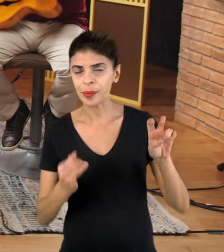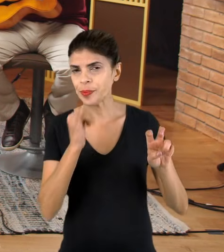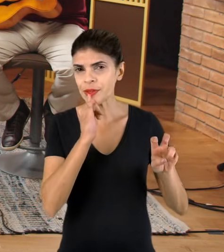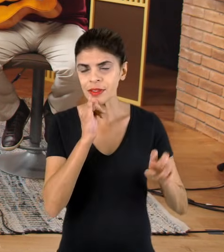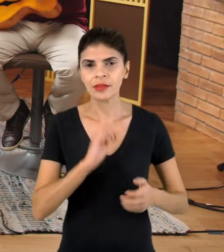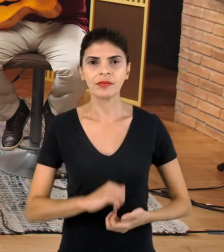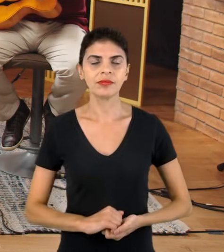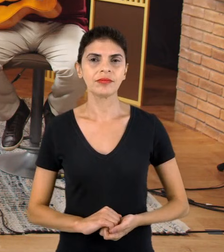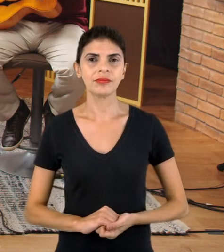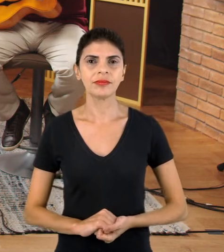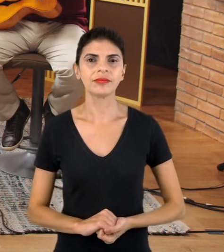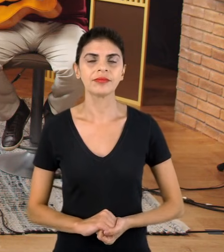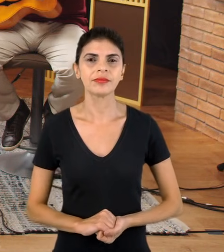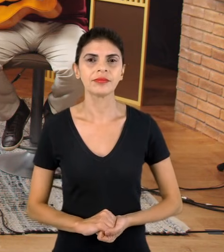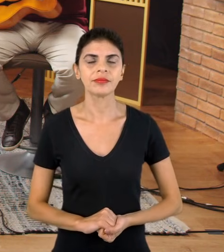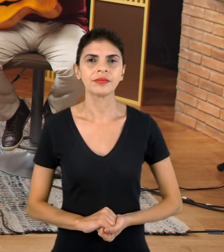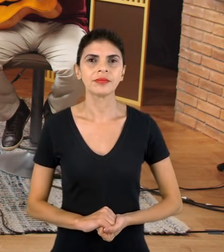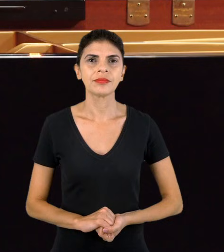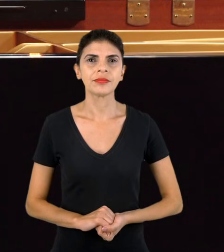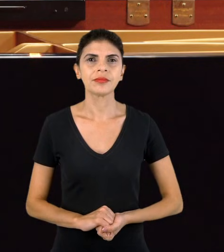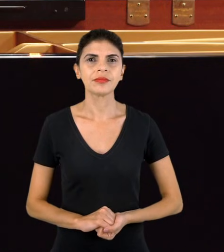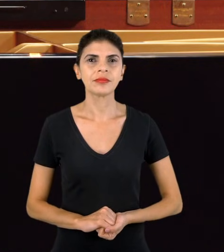exemplo.